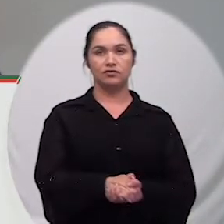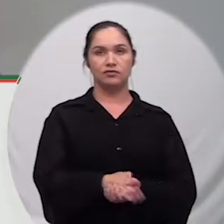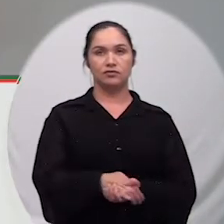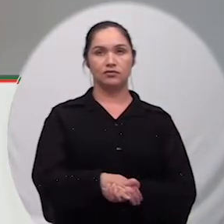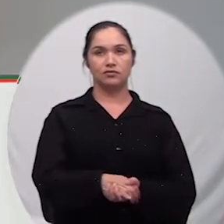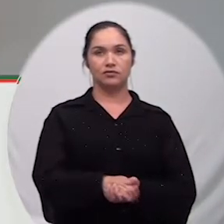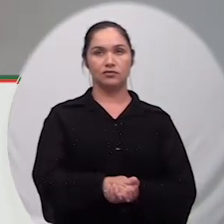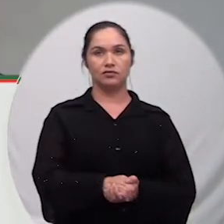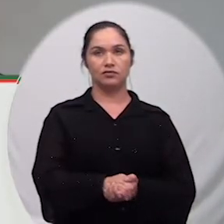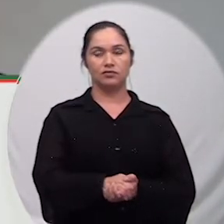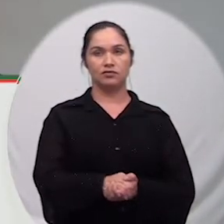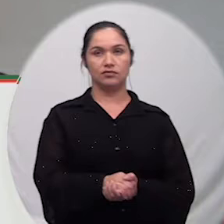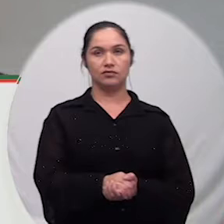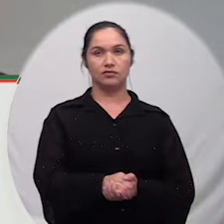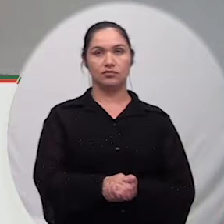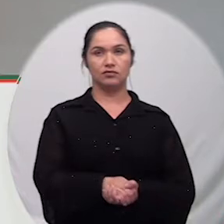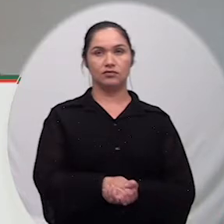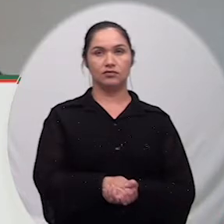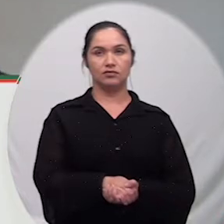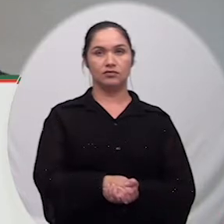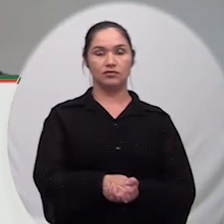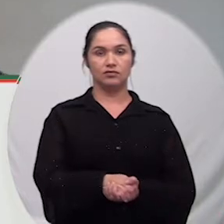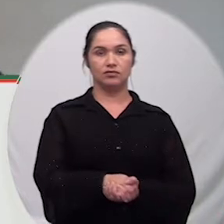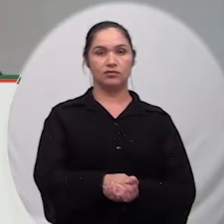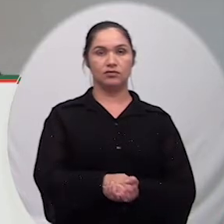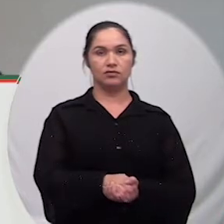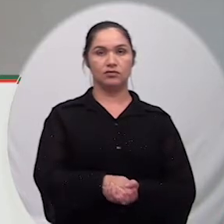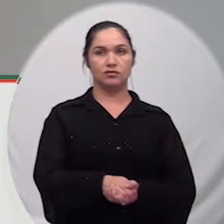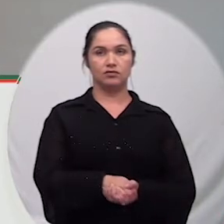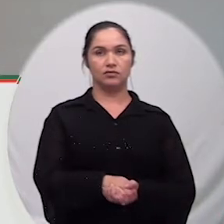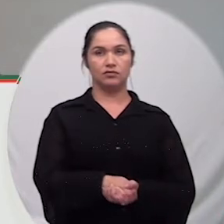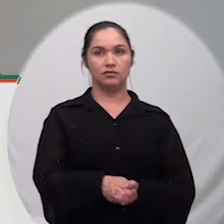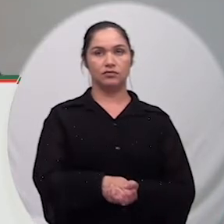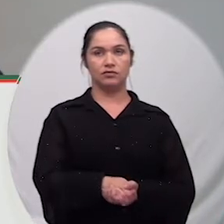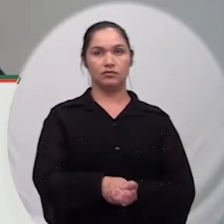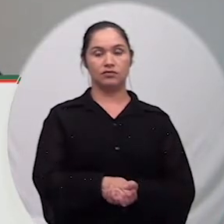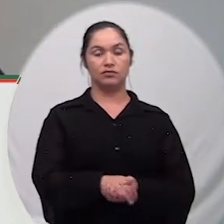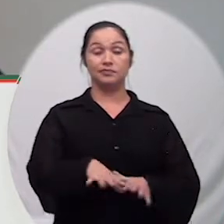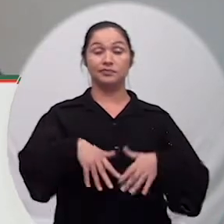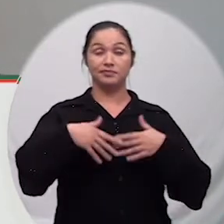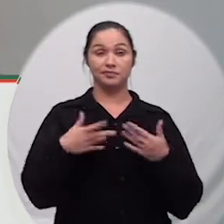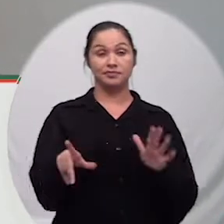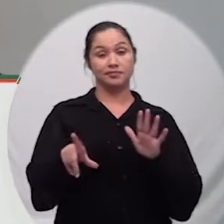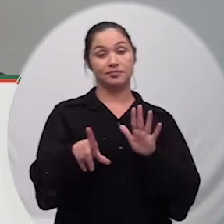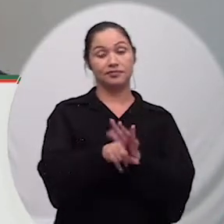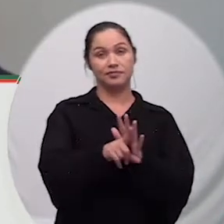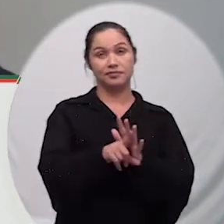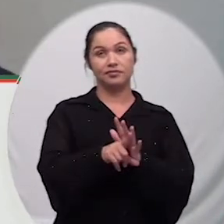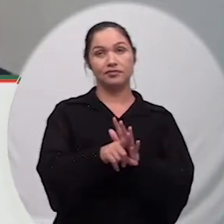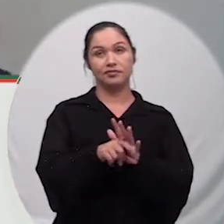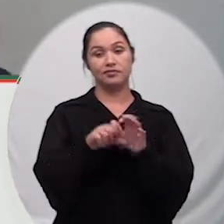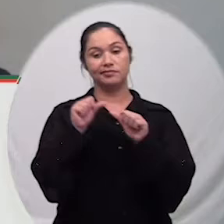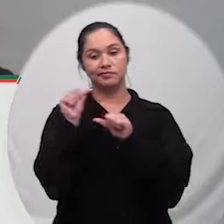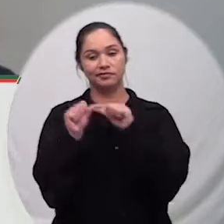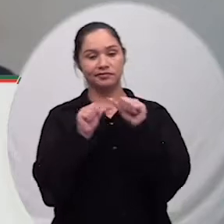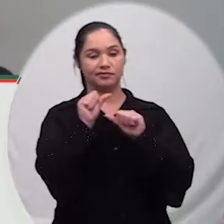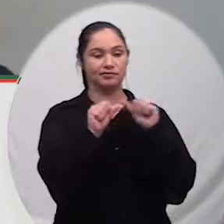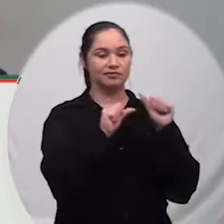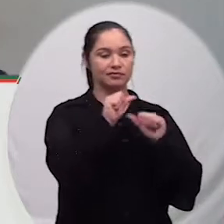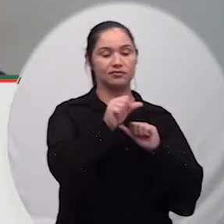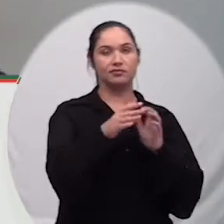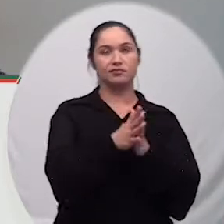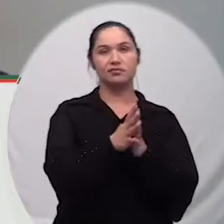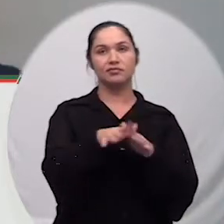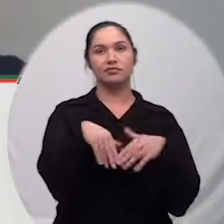Os cartórios são, os cartorais são seres iluminados que eles não querem pagar. Então essa lei modificando aqui, certo?